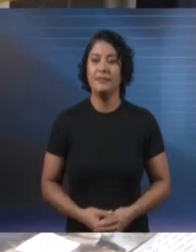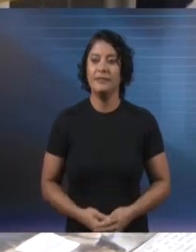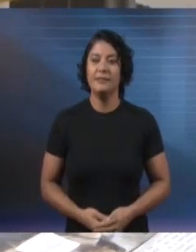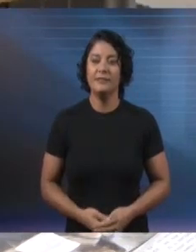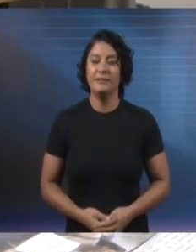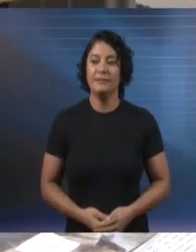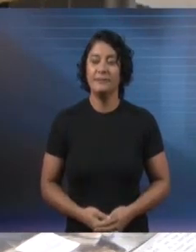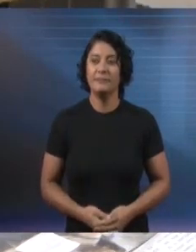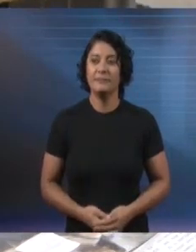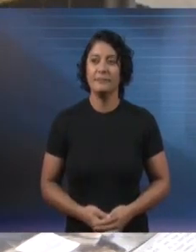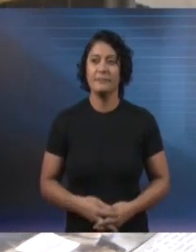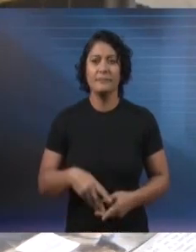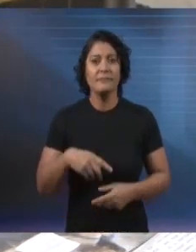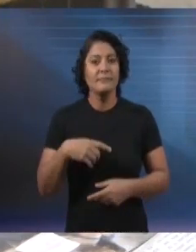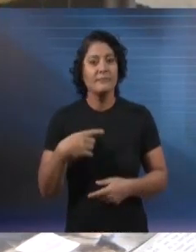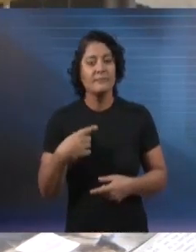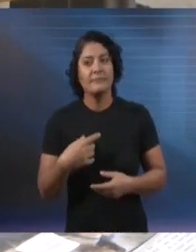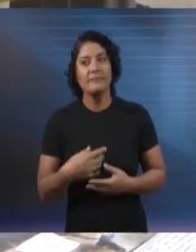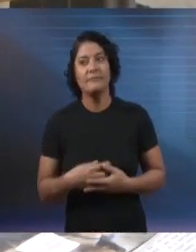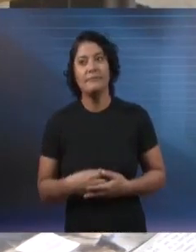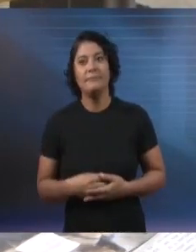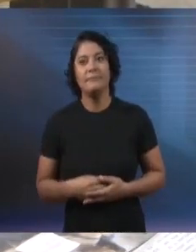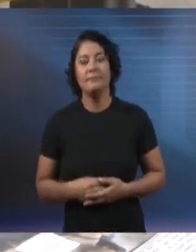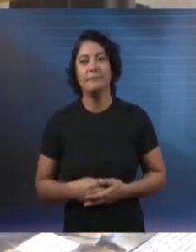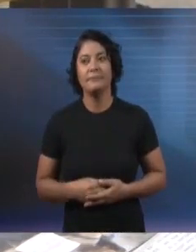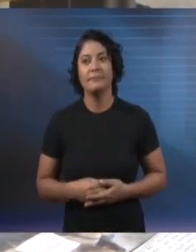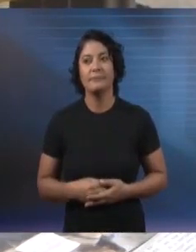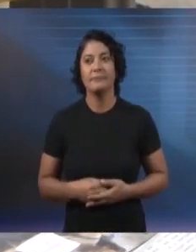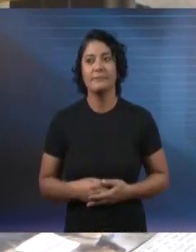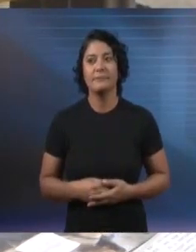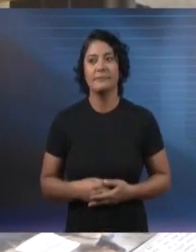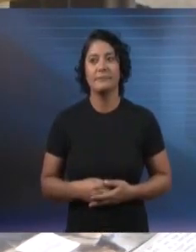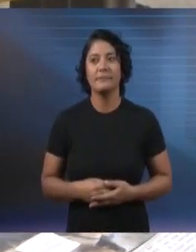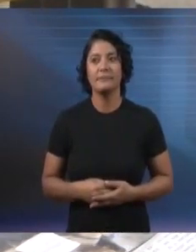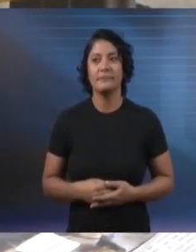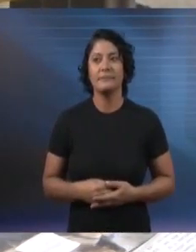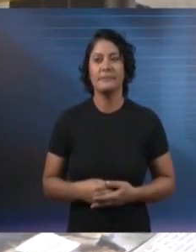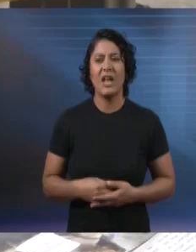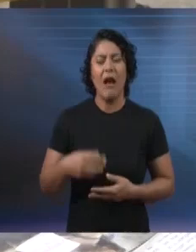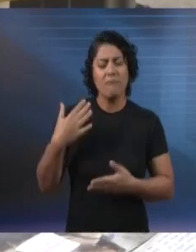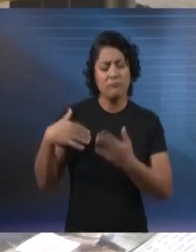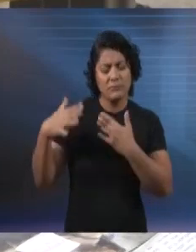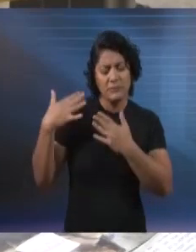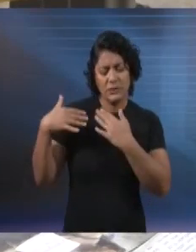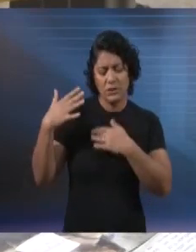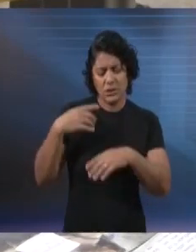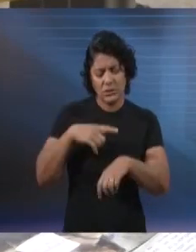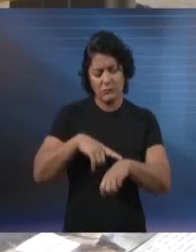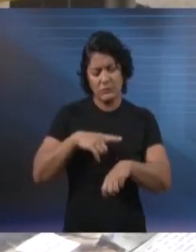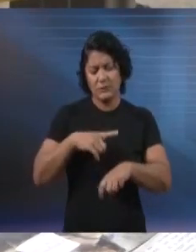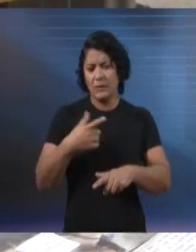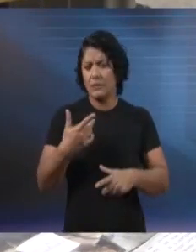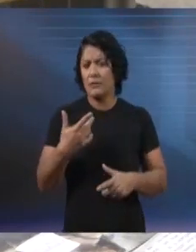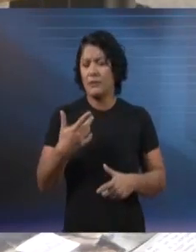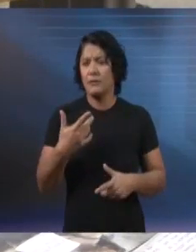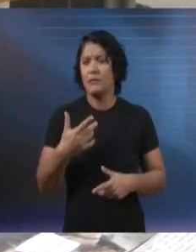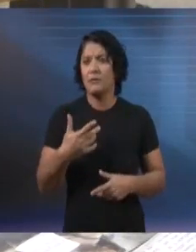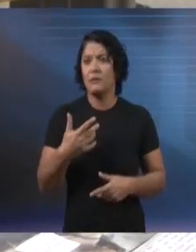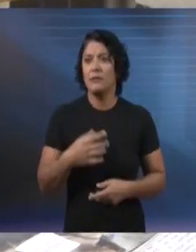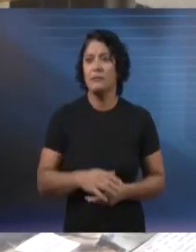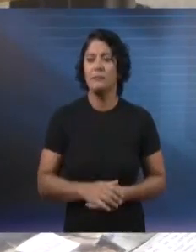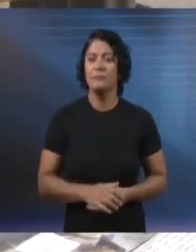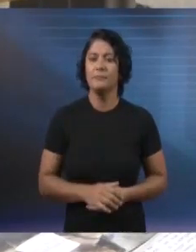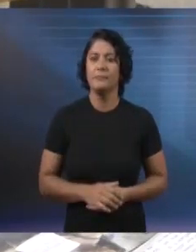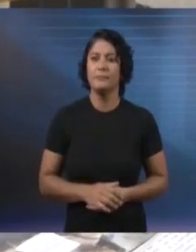concluir. Bastante drástica e que serviu na época como um alento a todos nós de que